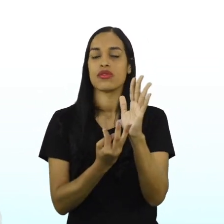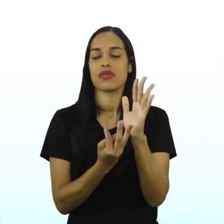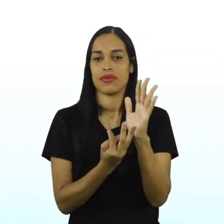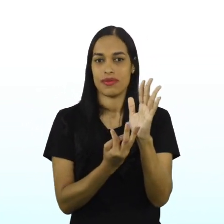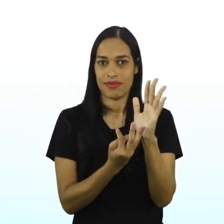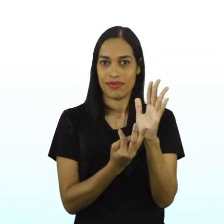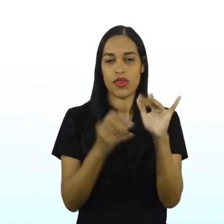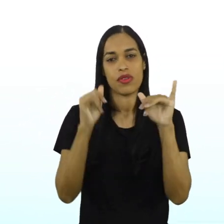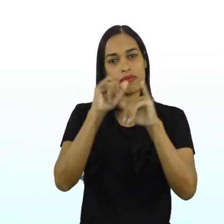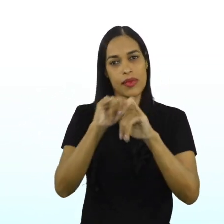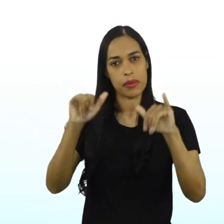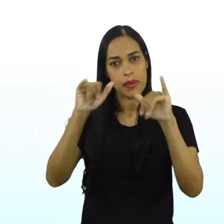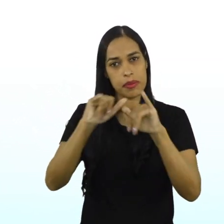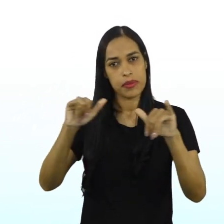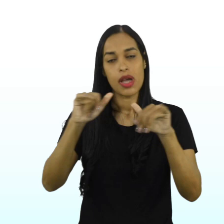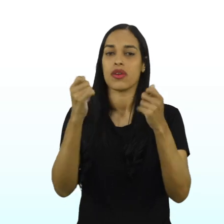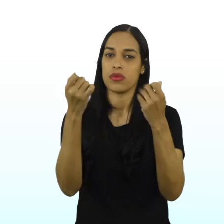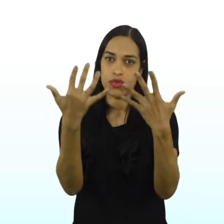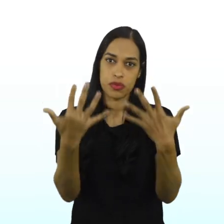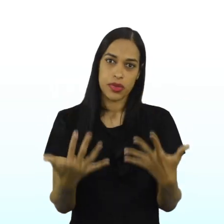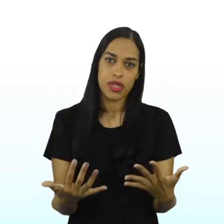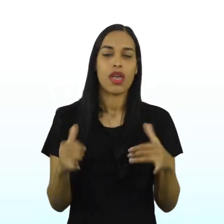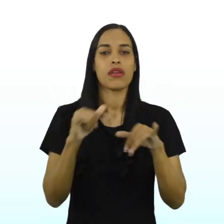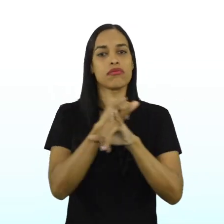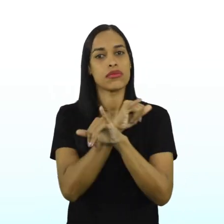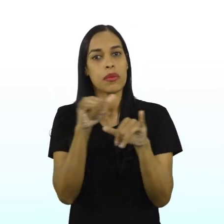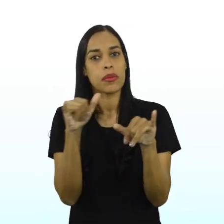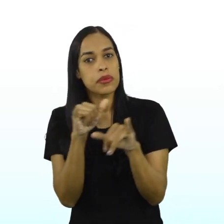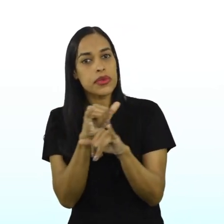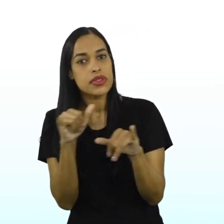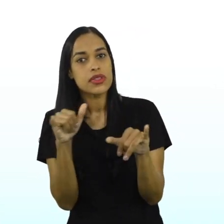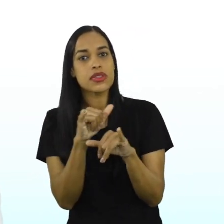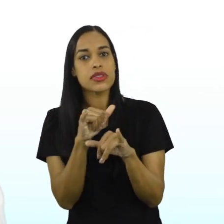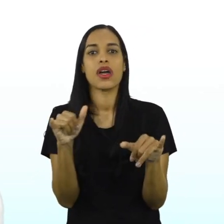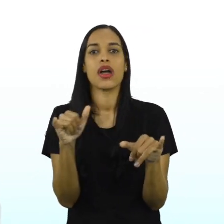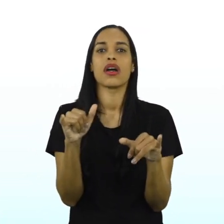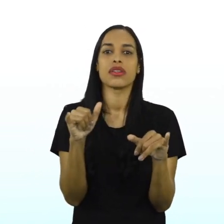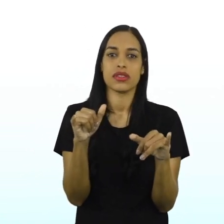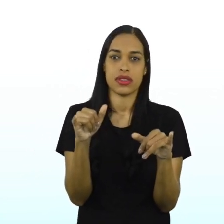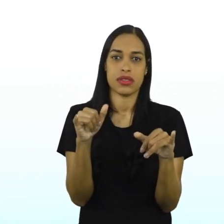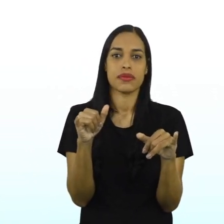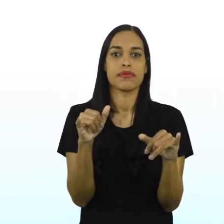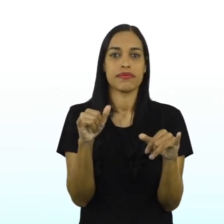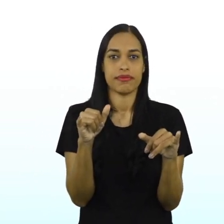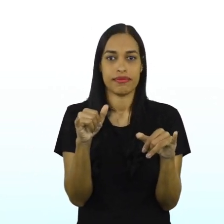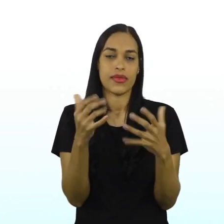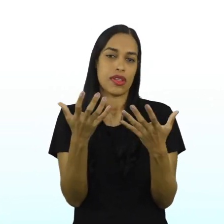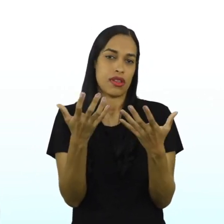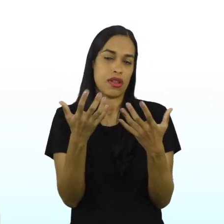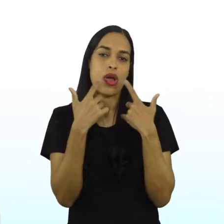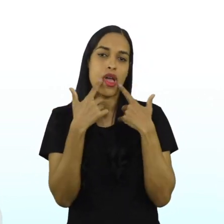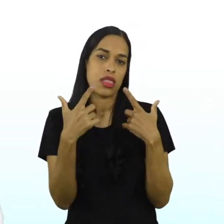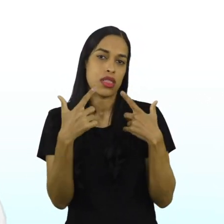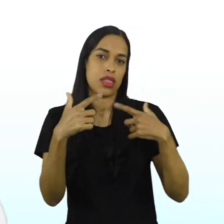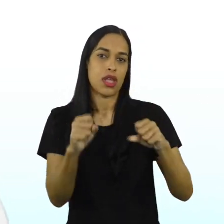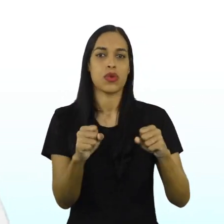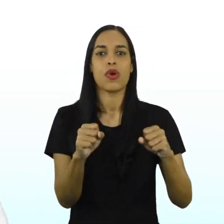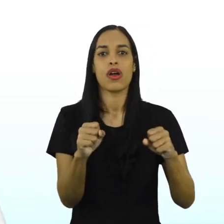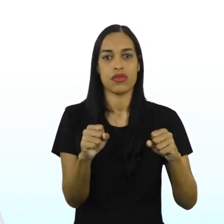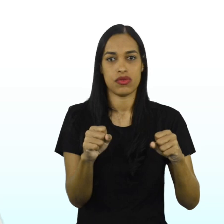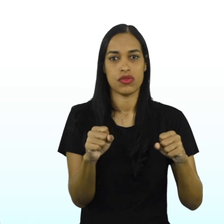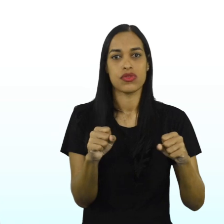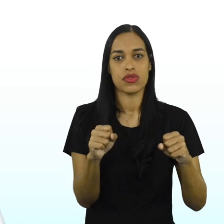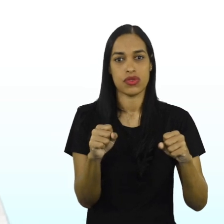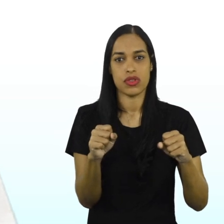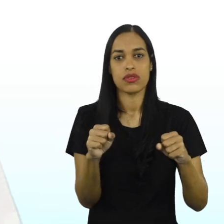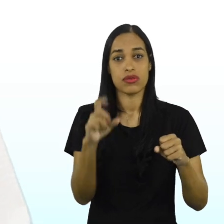apelativos, na publicidade, como eu falei. Na publicidade, ele foge, ele admite uma linguagem espontânea,